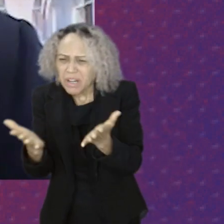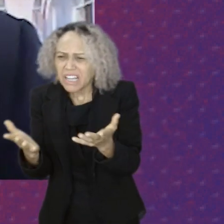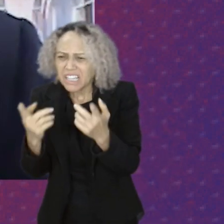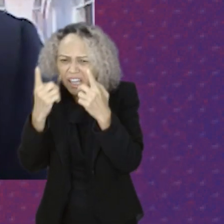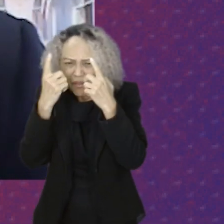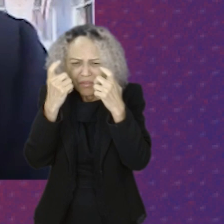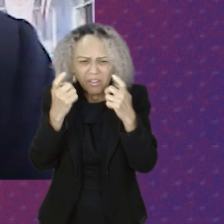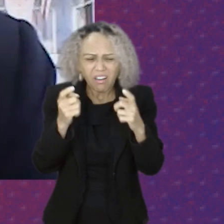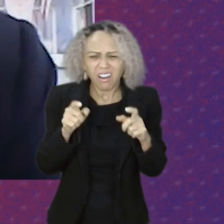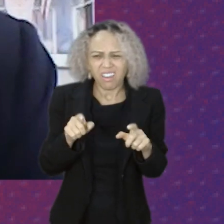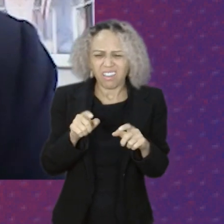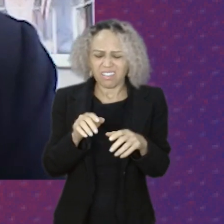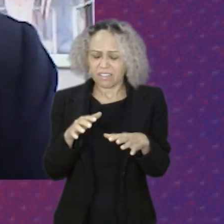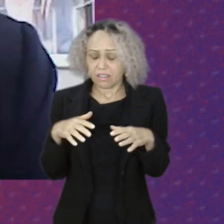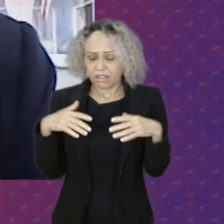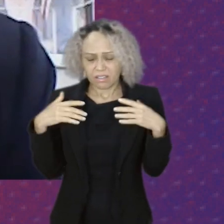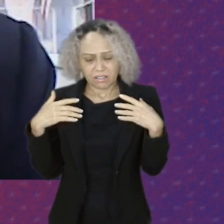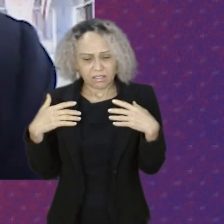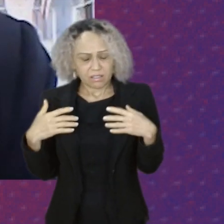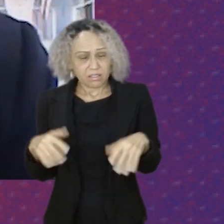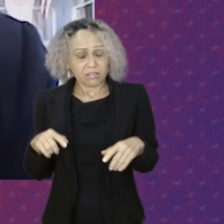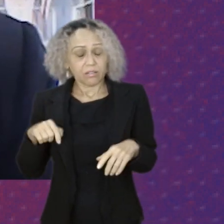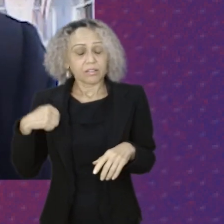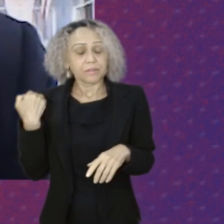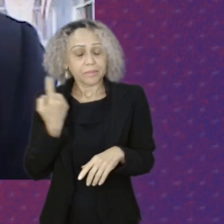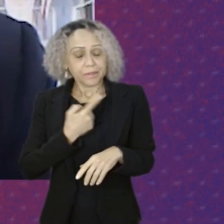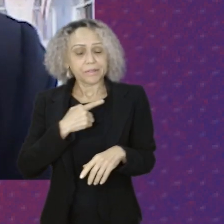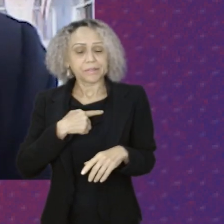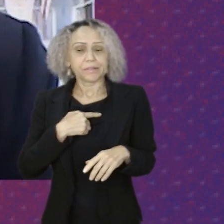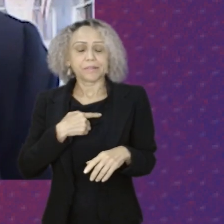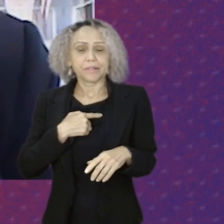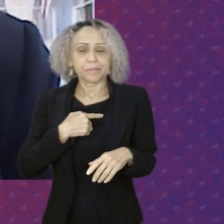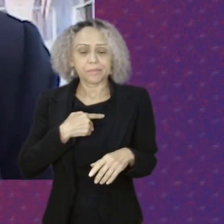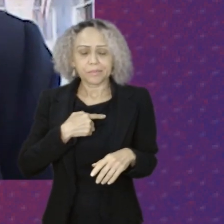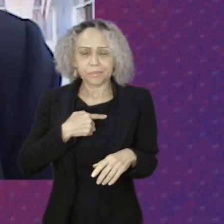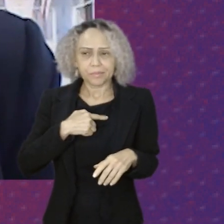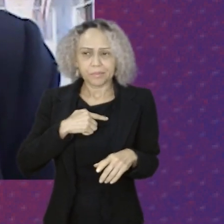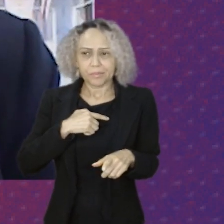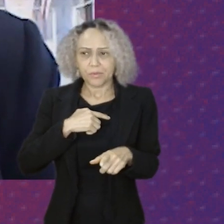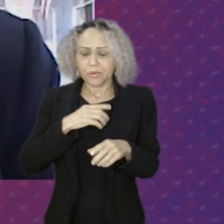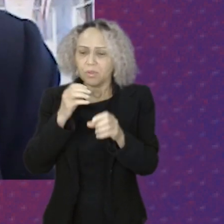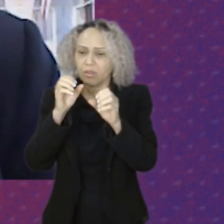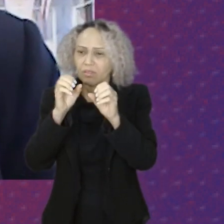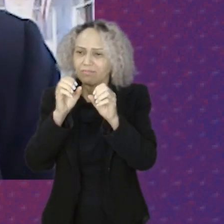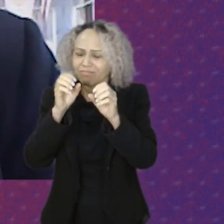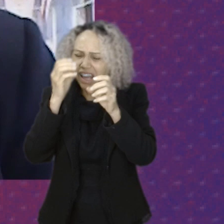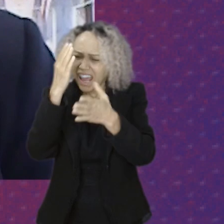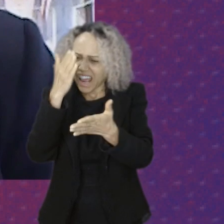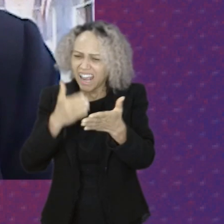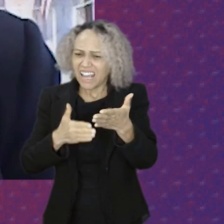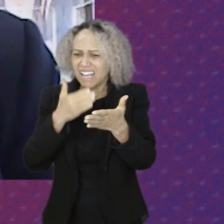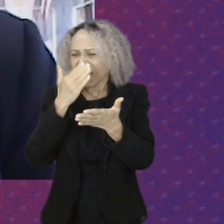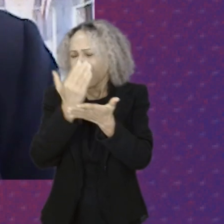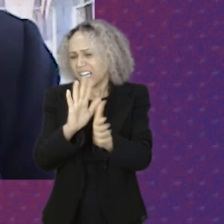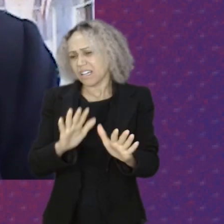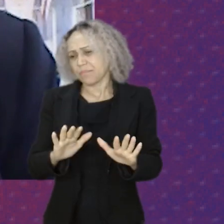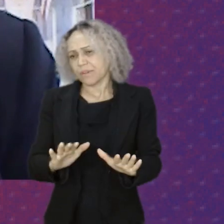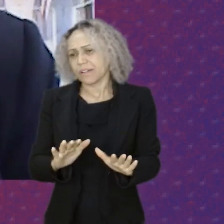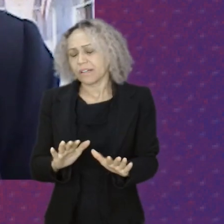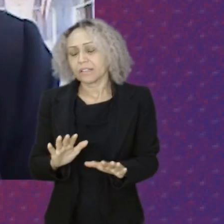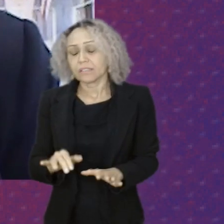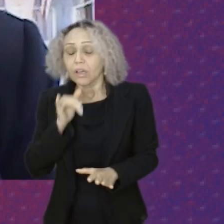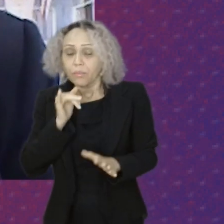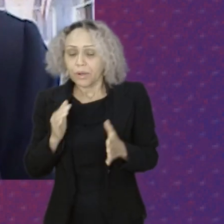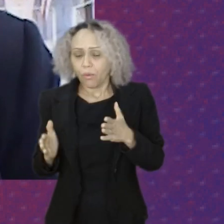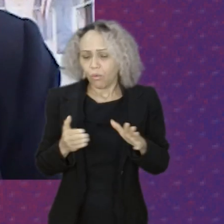um pouco, mas isso não é impossível, né? Diante do que a gente tem aí, com certeza, de bom para vir com o governo Lula